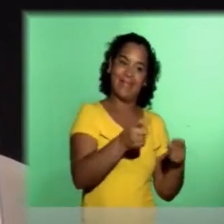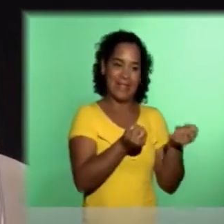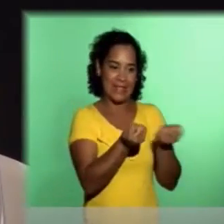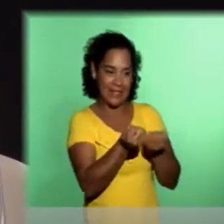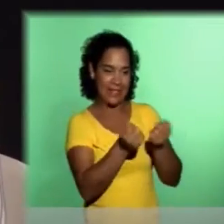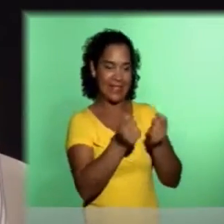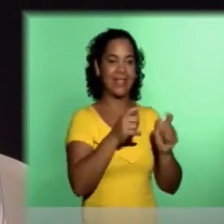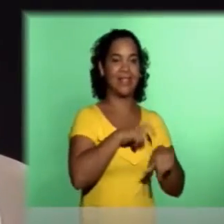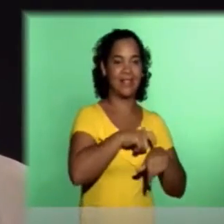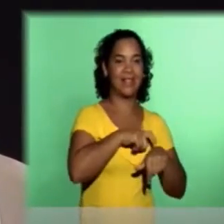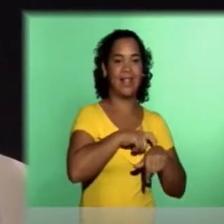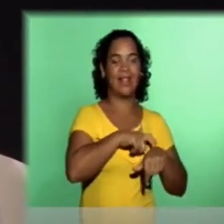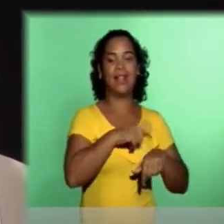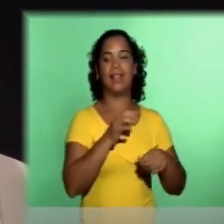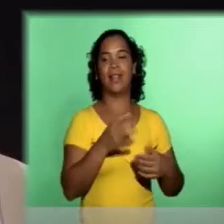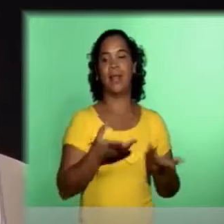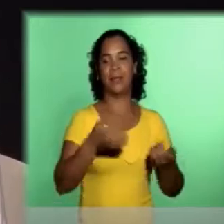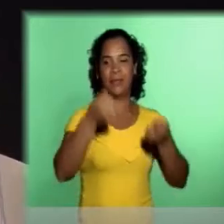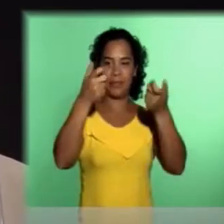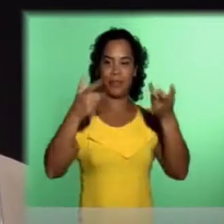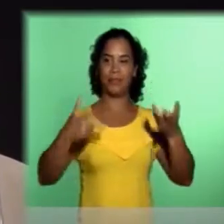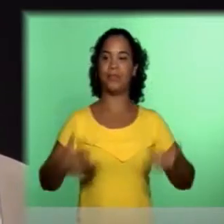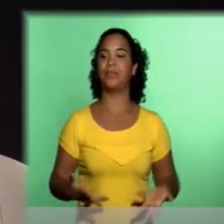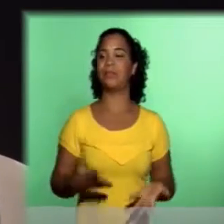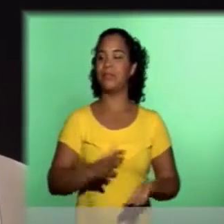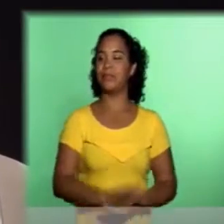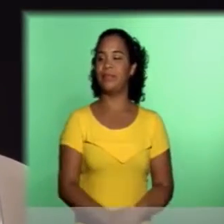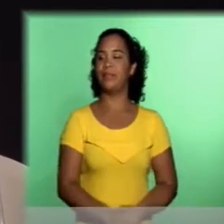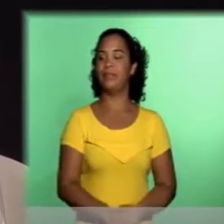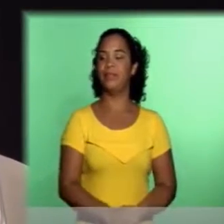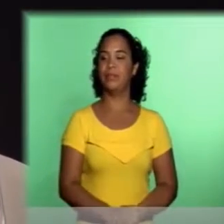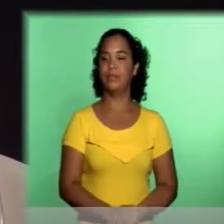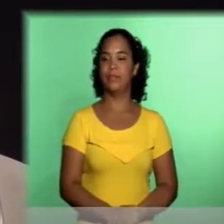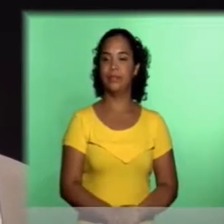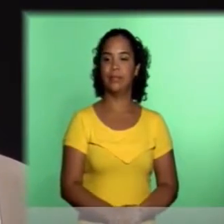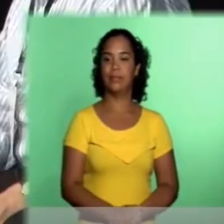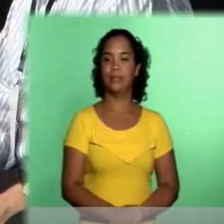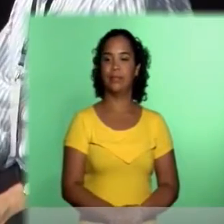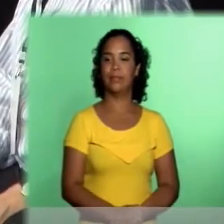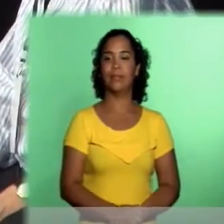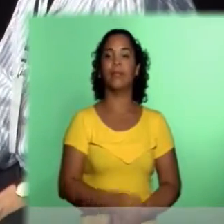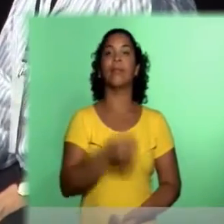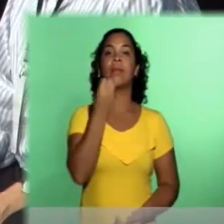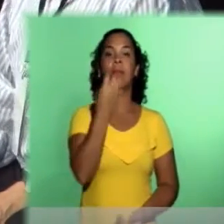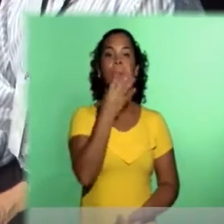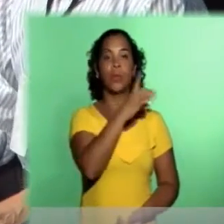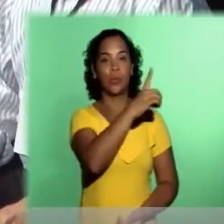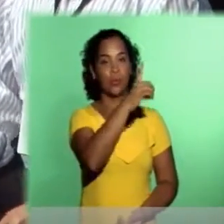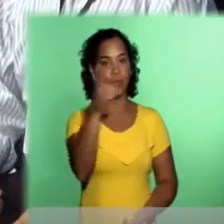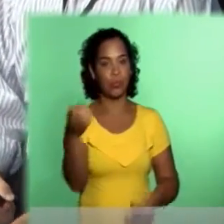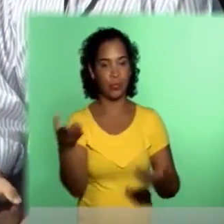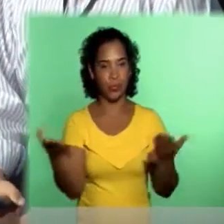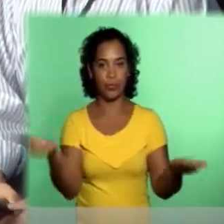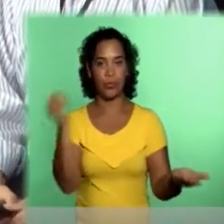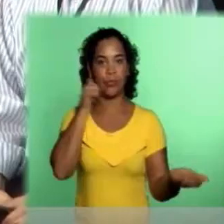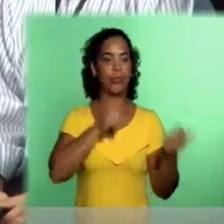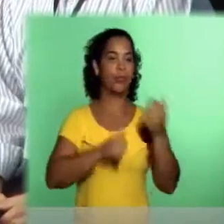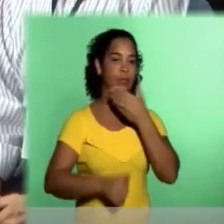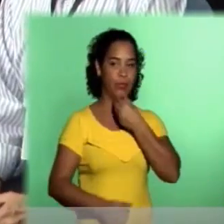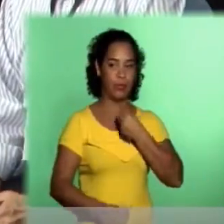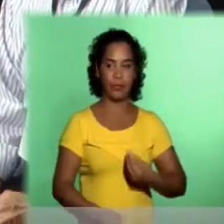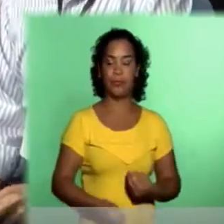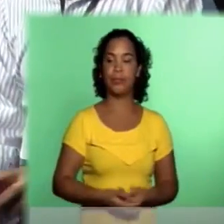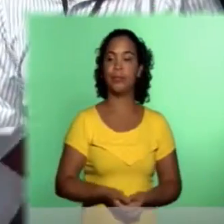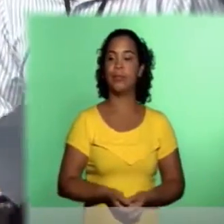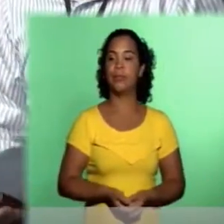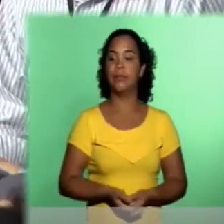bastante tempo para se manifestar. Então, com a palavra, Daniel. Bom dia a todos e todas. Eu vou falar